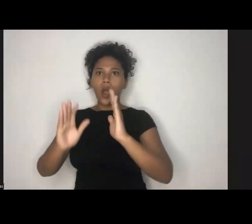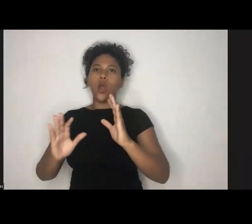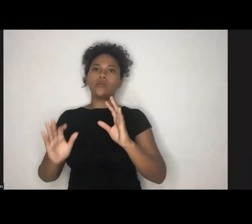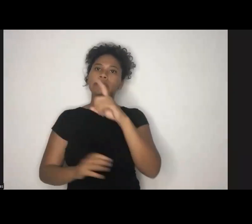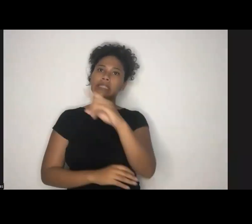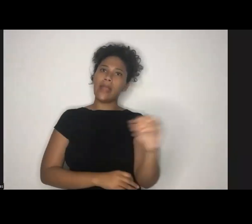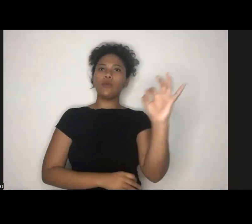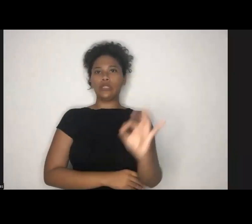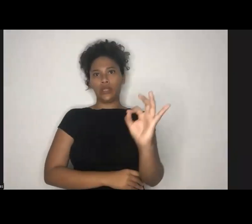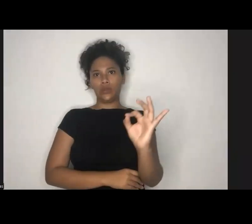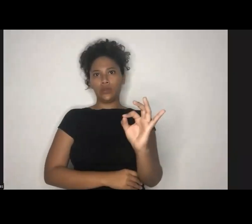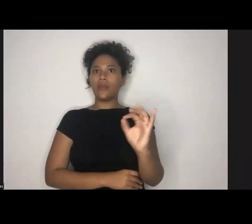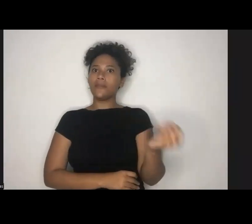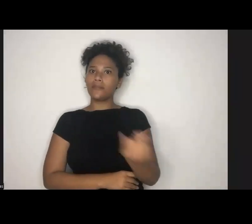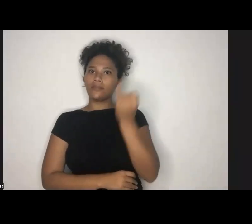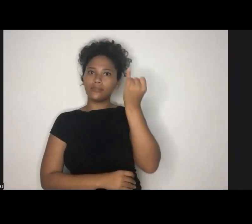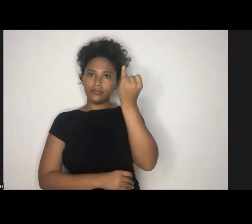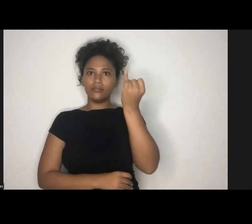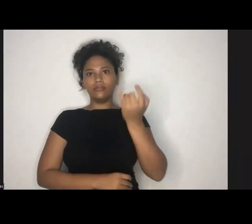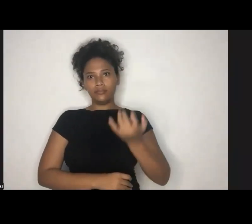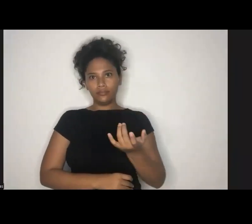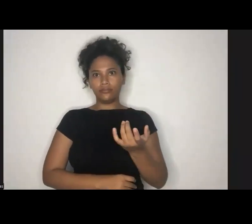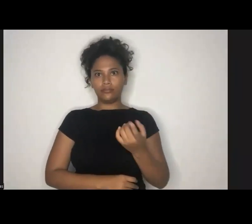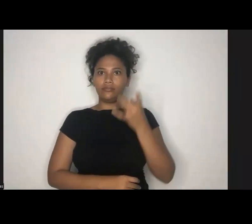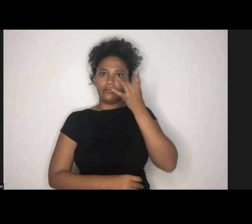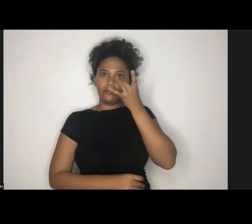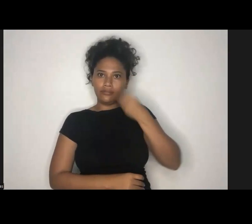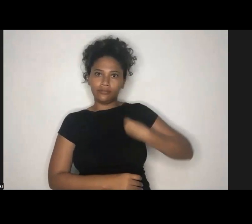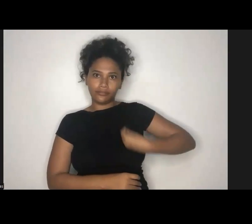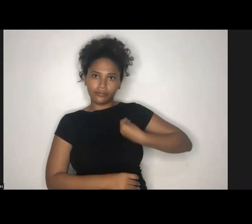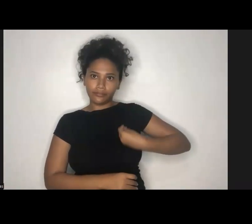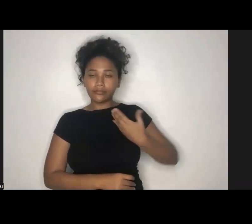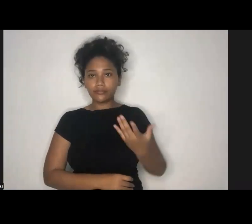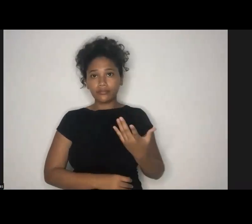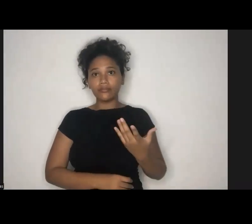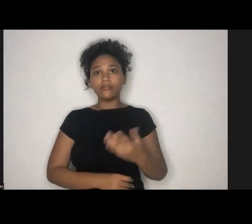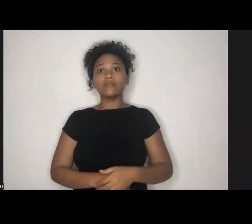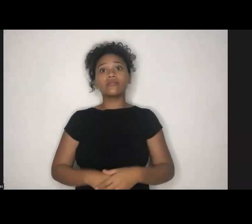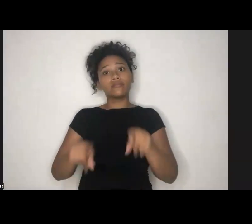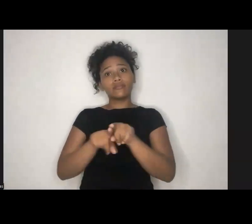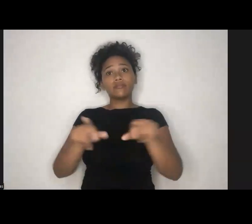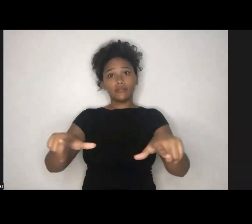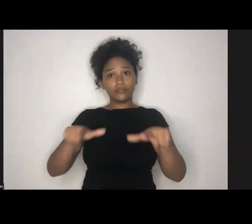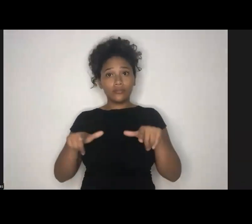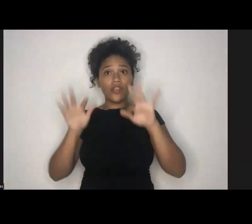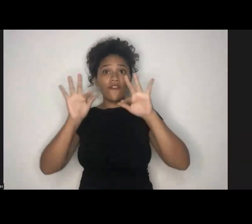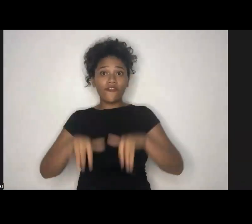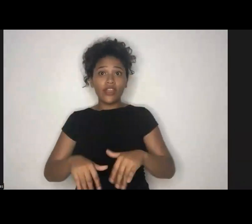muito importante marcar presença em todos os encontros de cada módulo E também o certificados